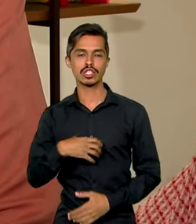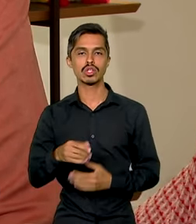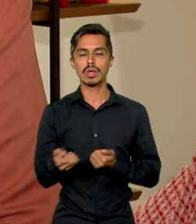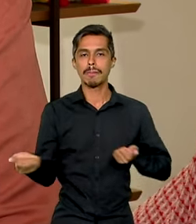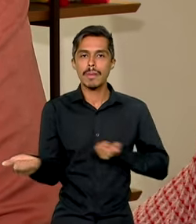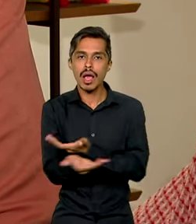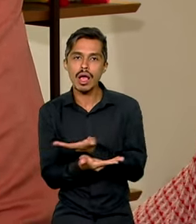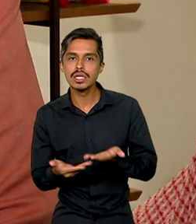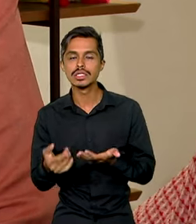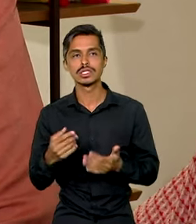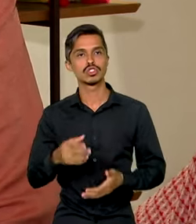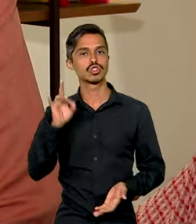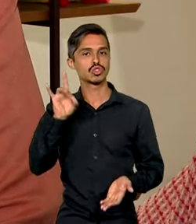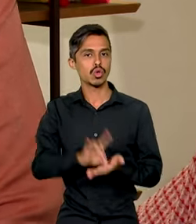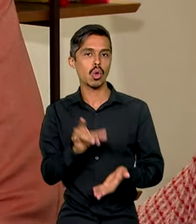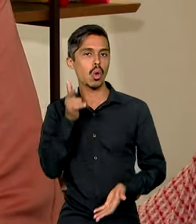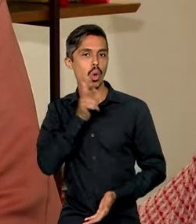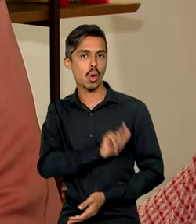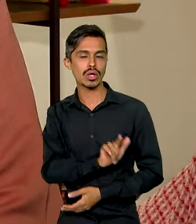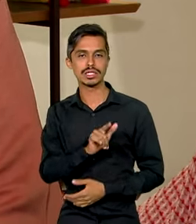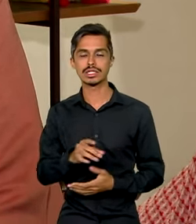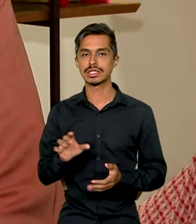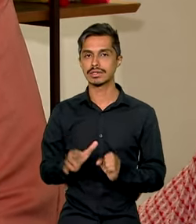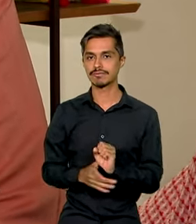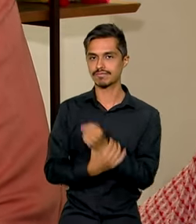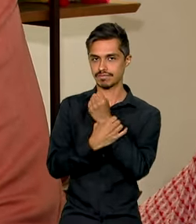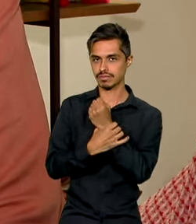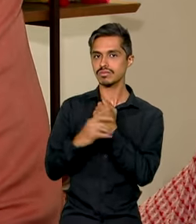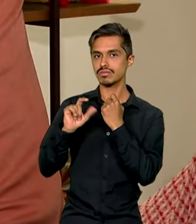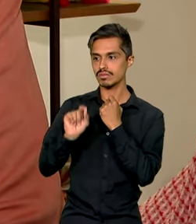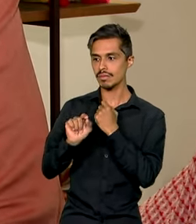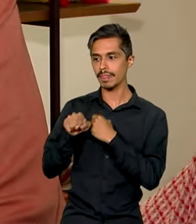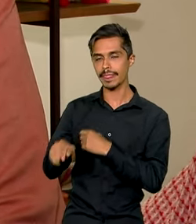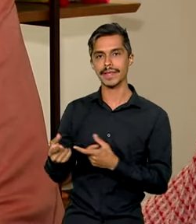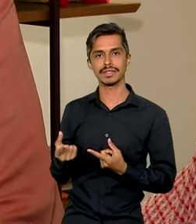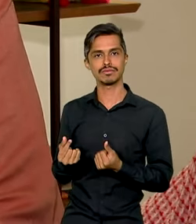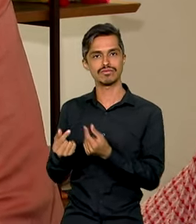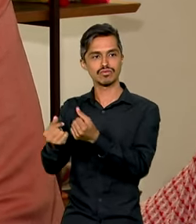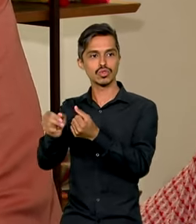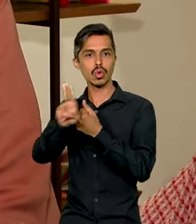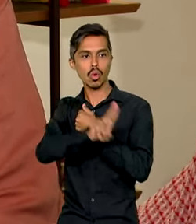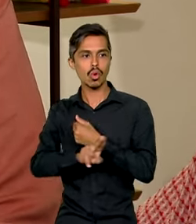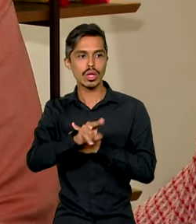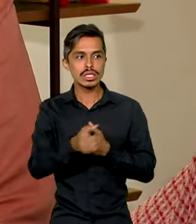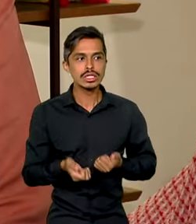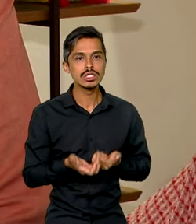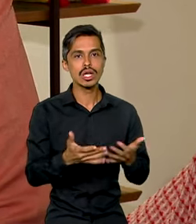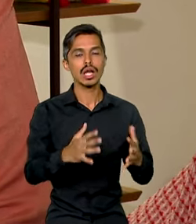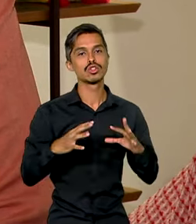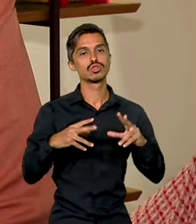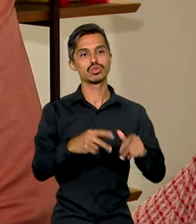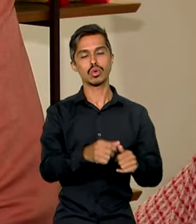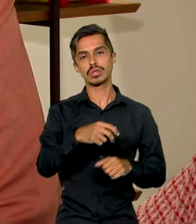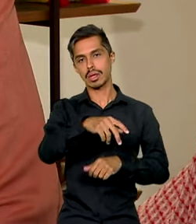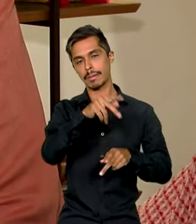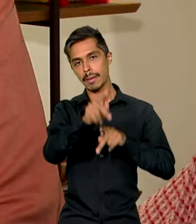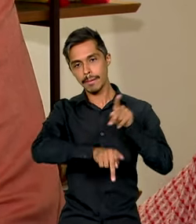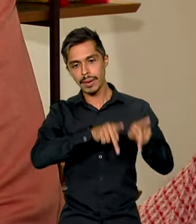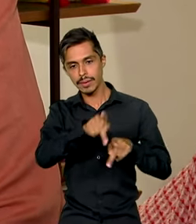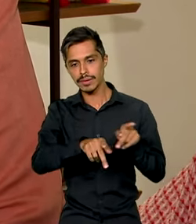que, de fato, você consiga assegurar que essa riqueza seja usada em benefício do conjunto da